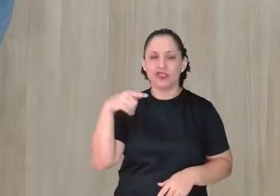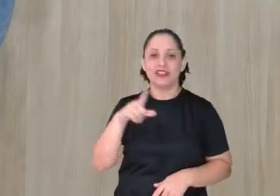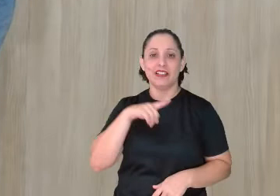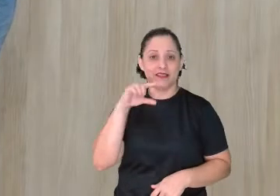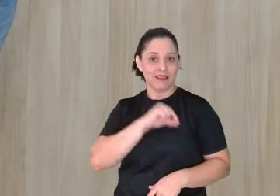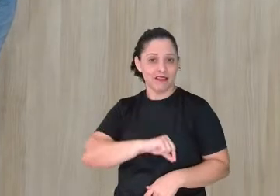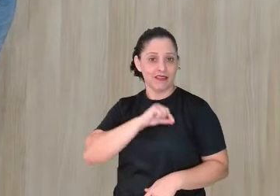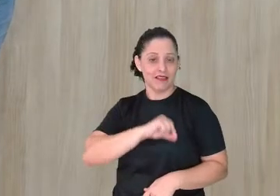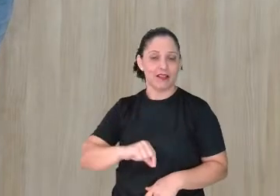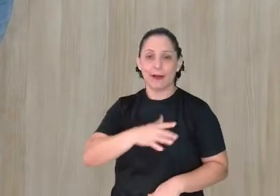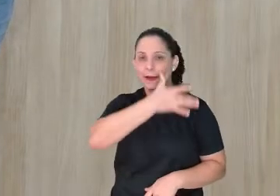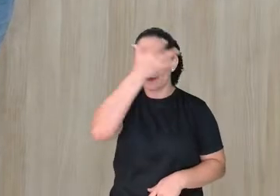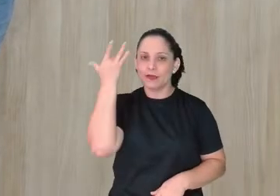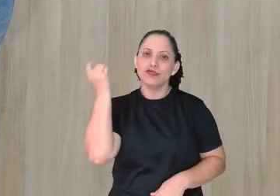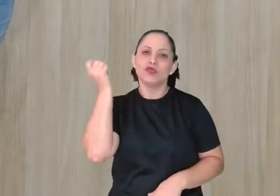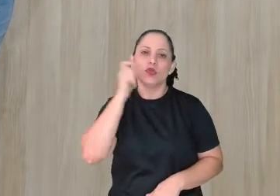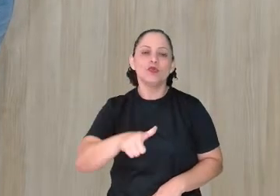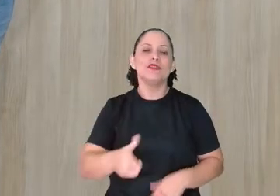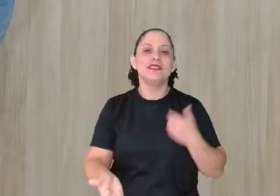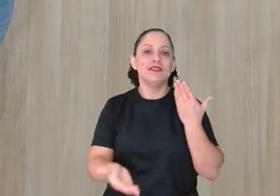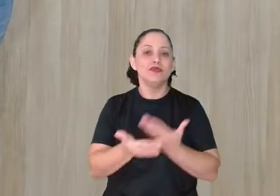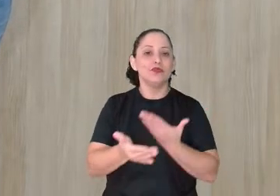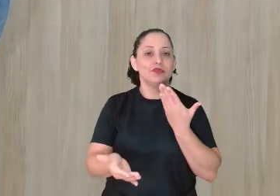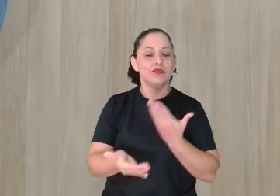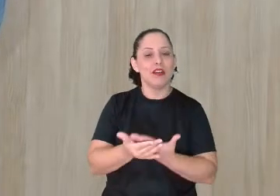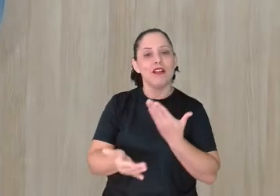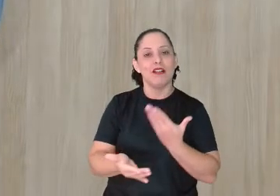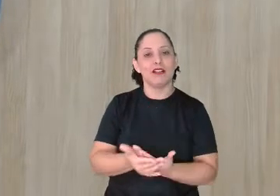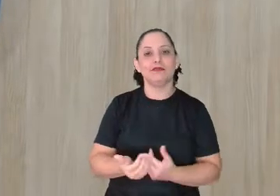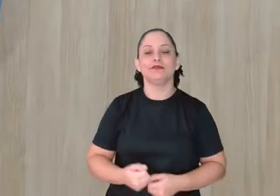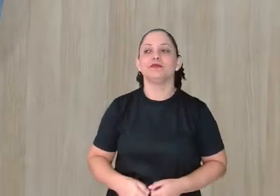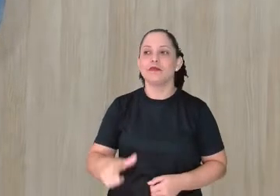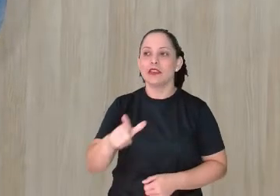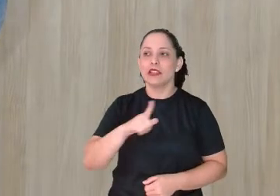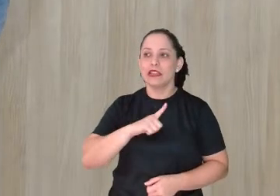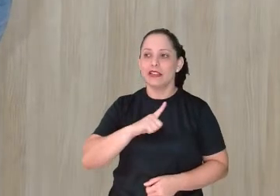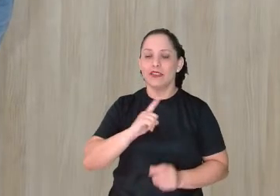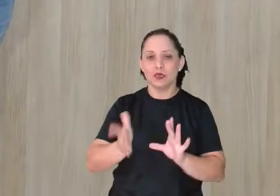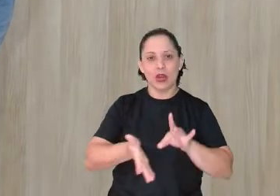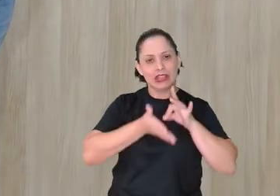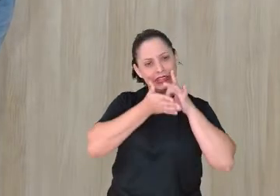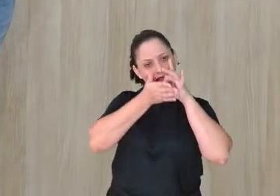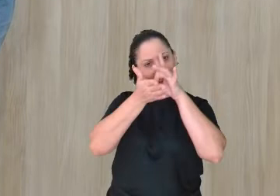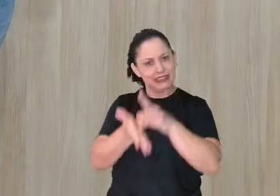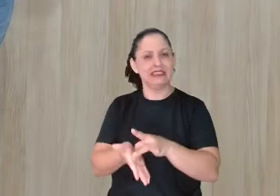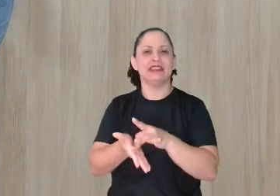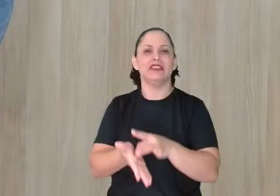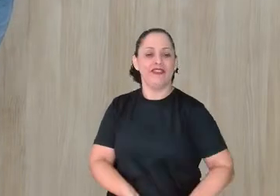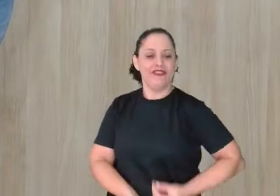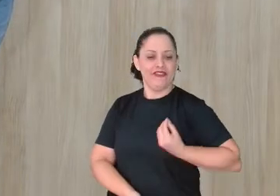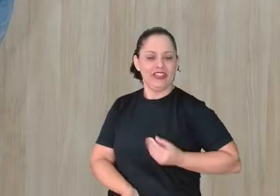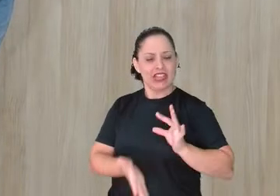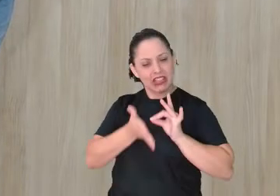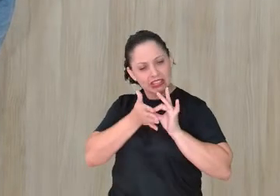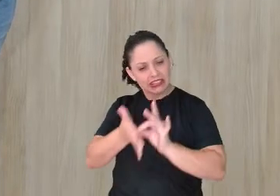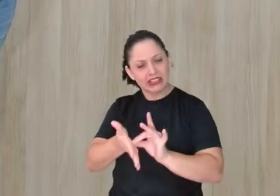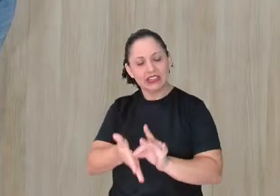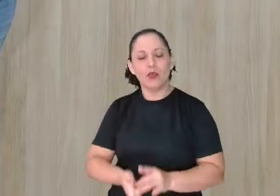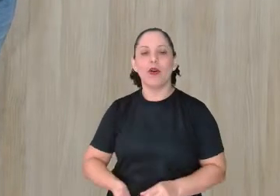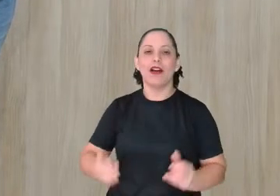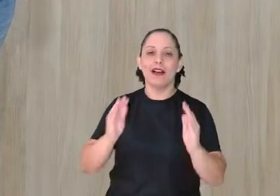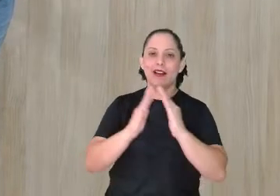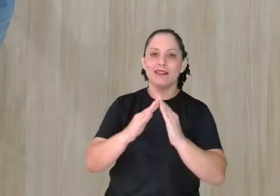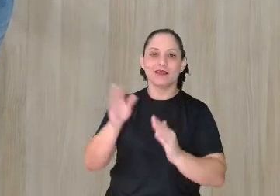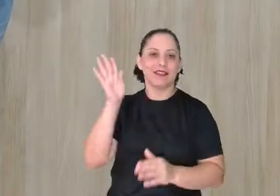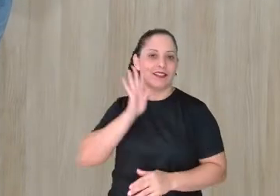mundo conseguisse estudar, né? Tivéssemos uma dignidade, né, nas nossas vidas, né, uma casa bacana para a gente